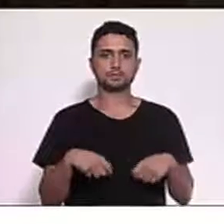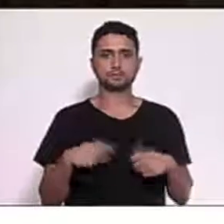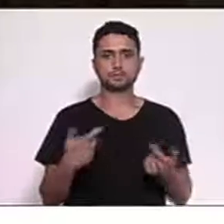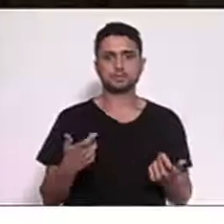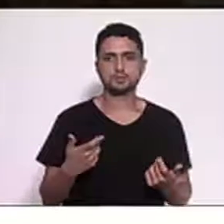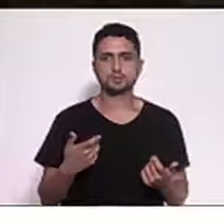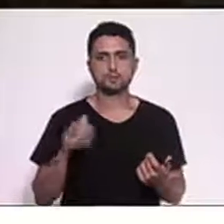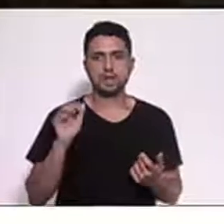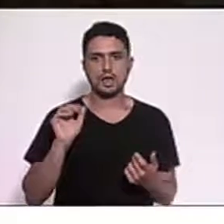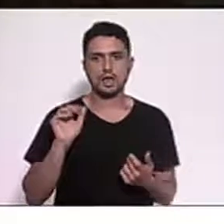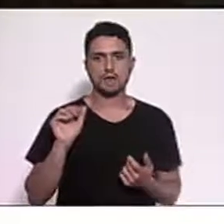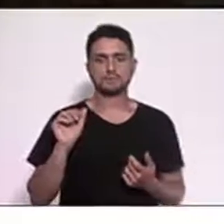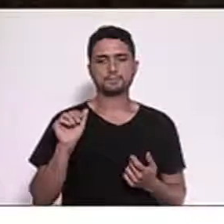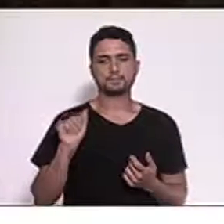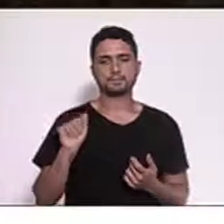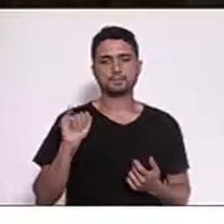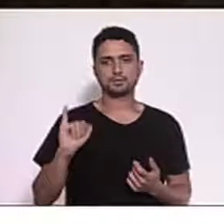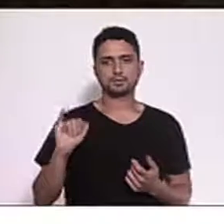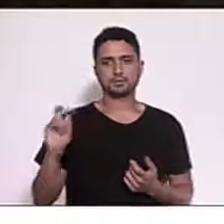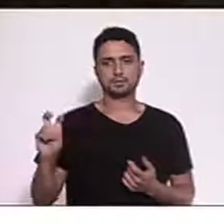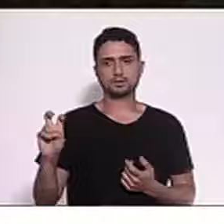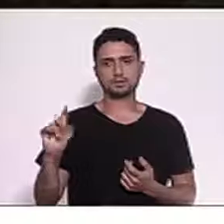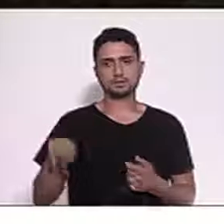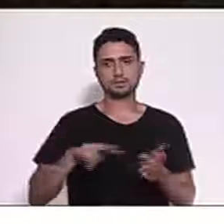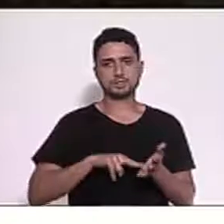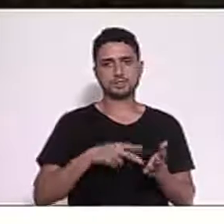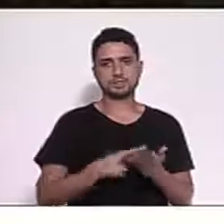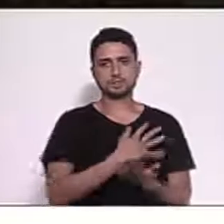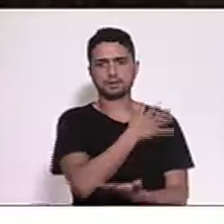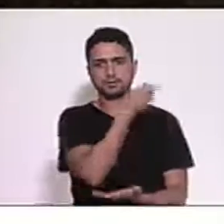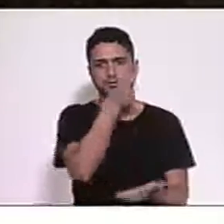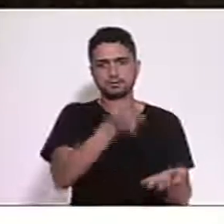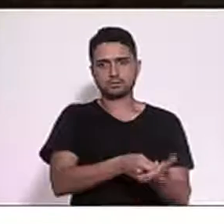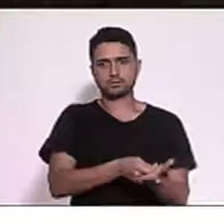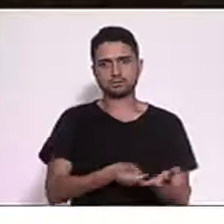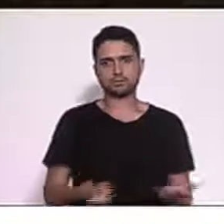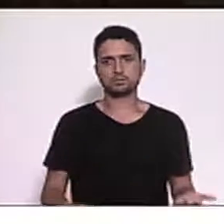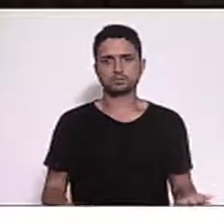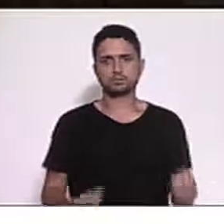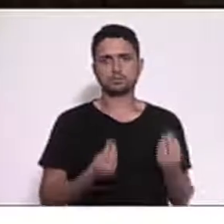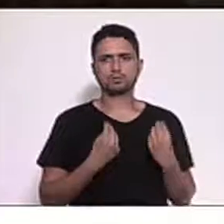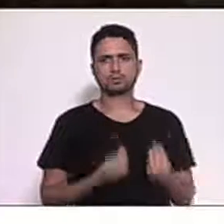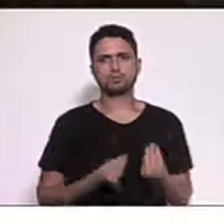5, realmente isso é um despropósito que